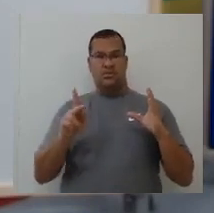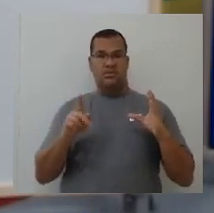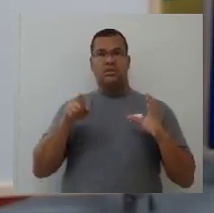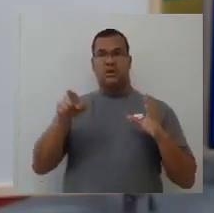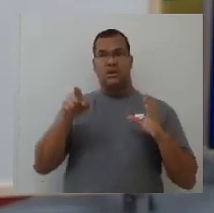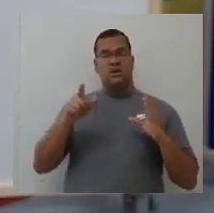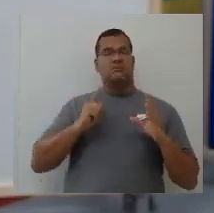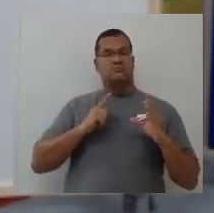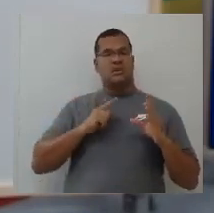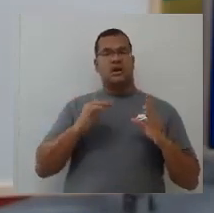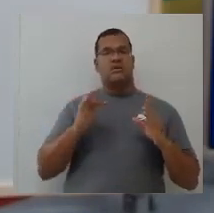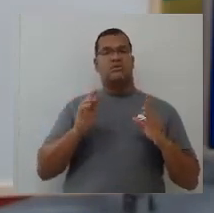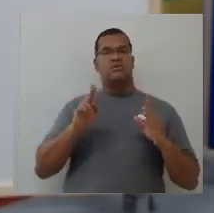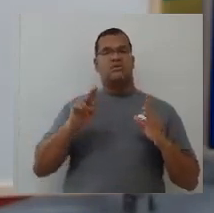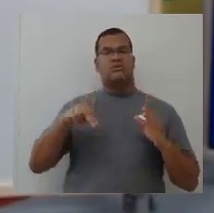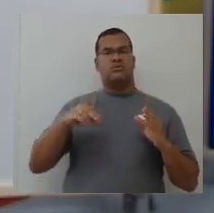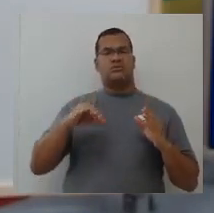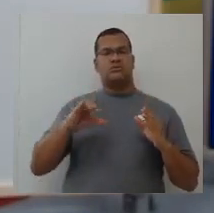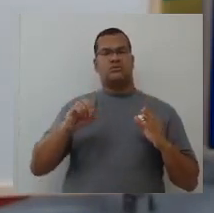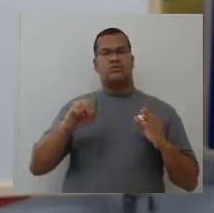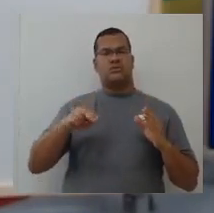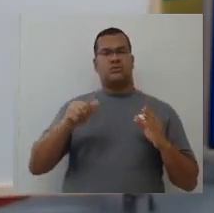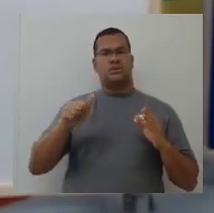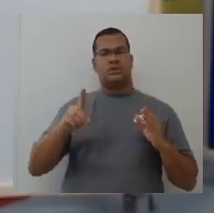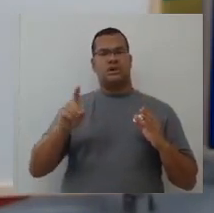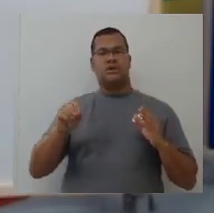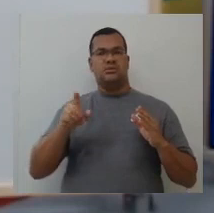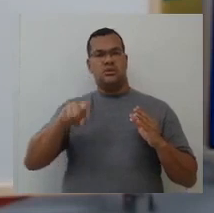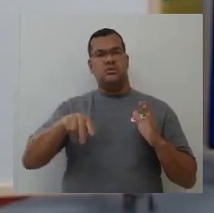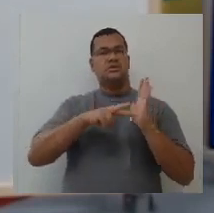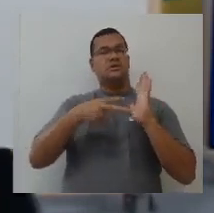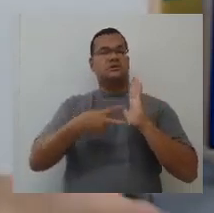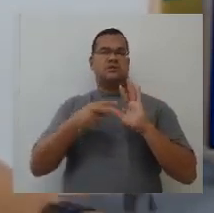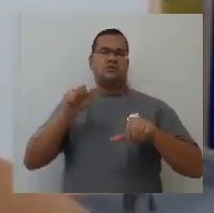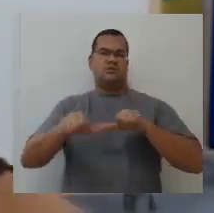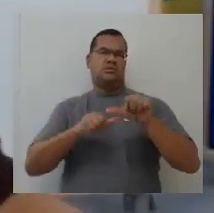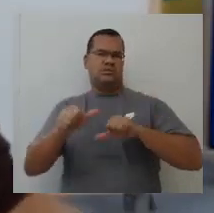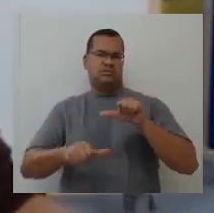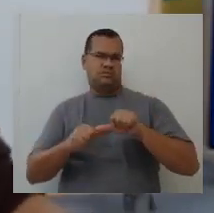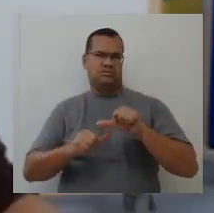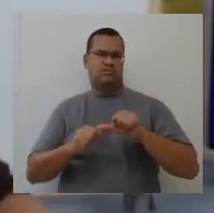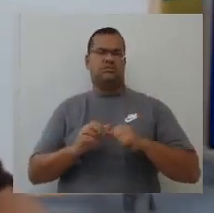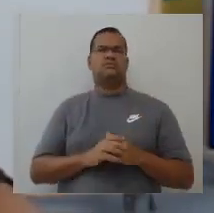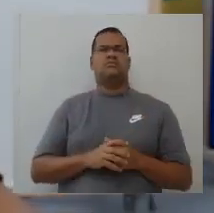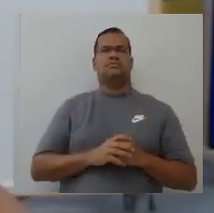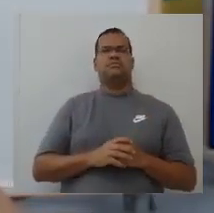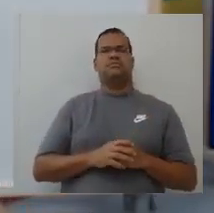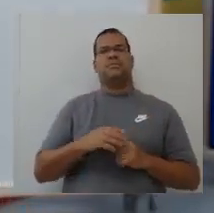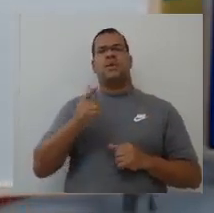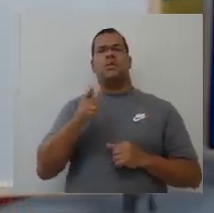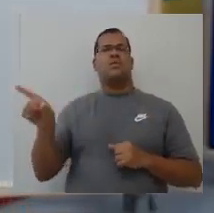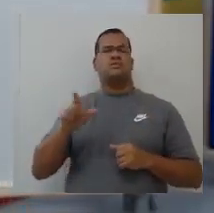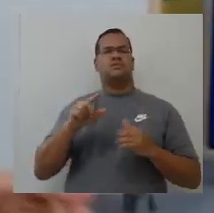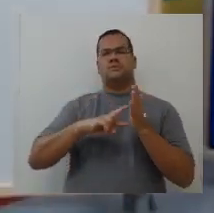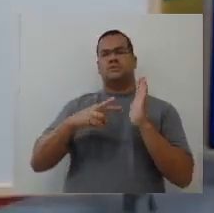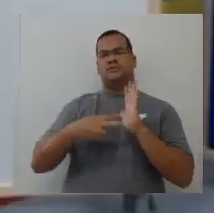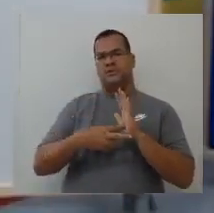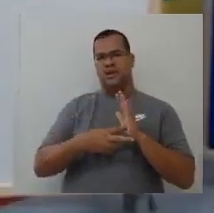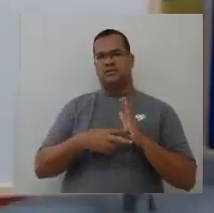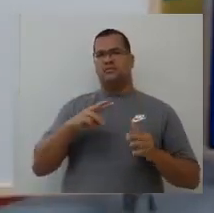significa que funciona. Tá? Eu estou afirmando para você que ele funciona. Beleza? Então acaba ganhando um outro significado quando relacionado ao